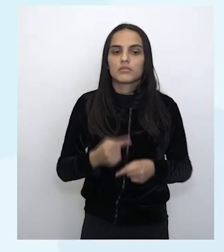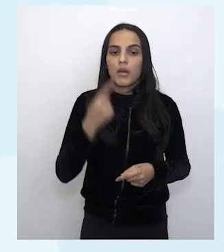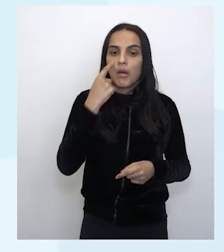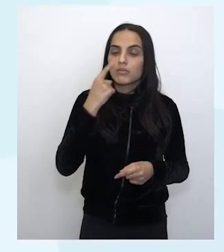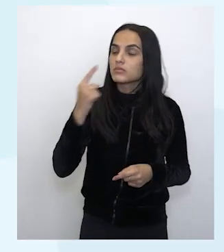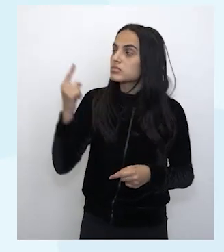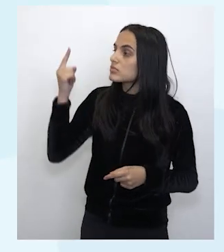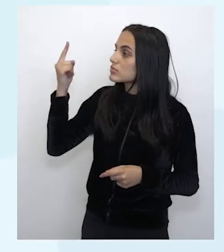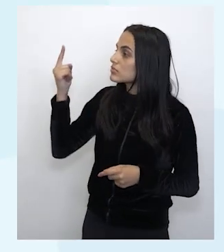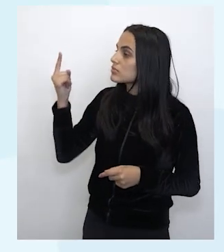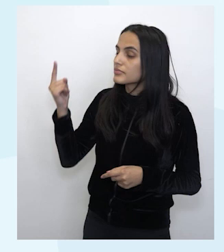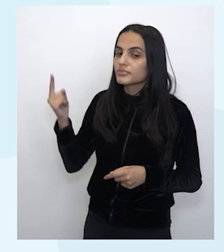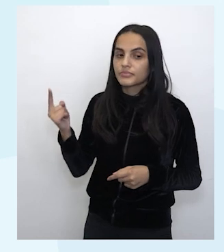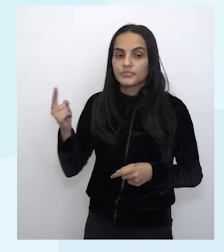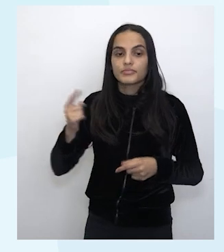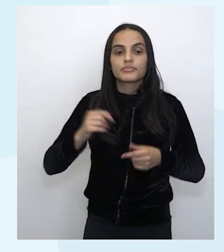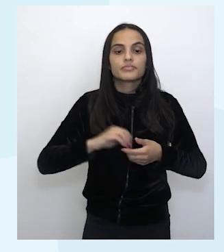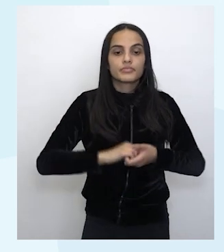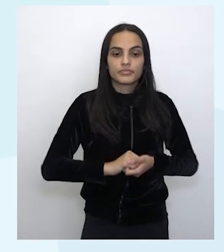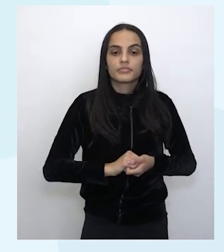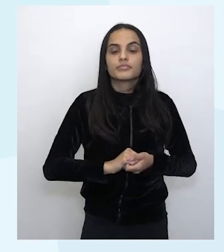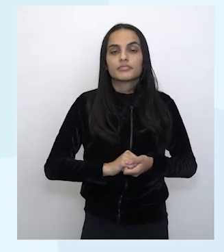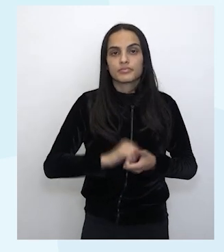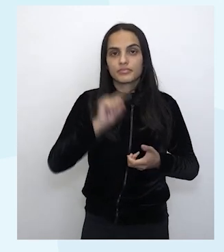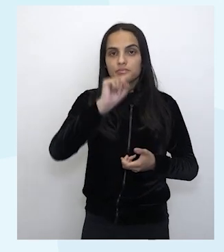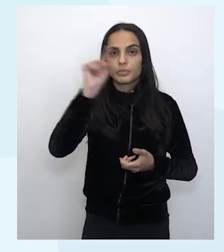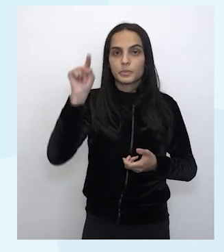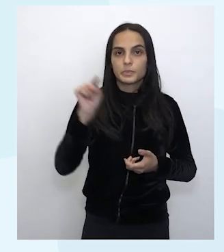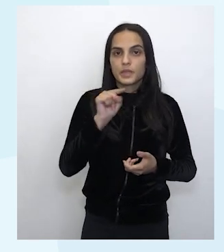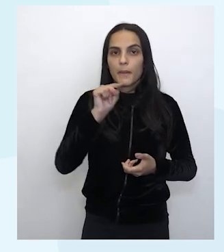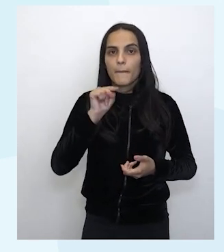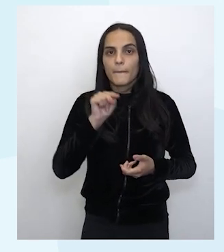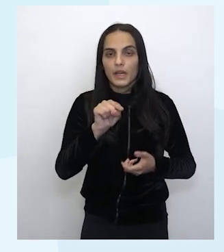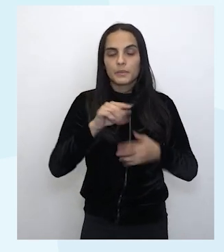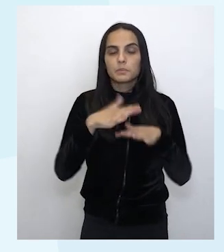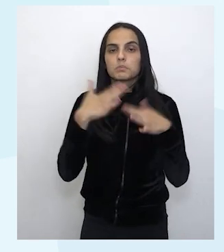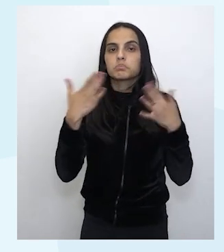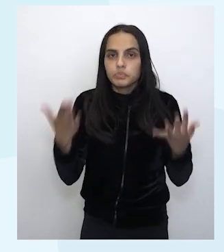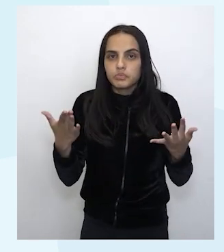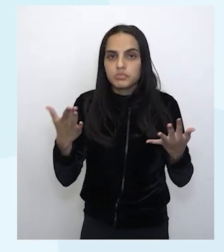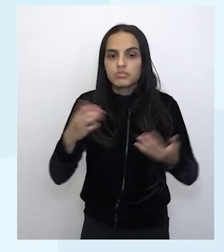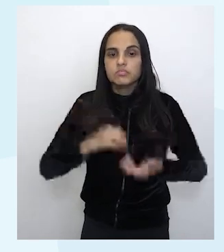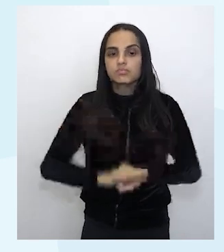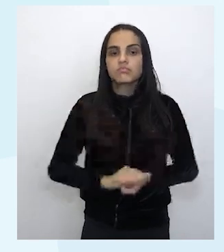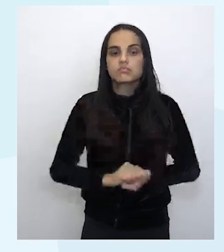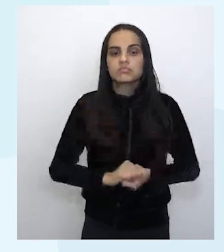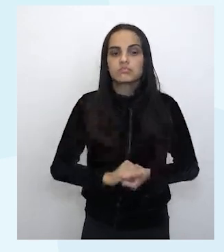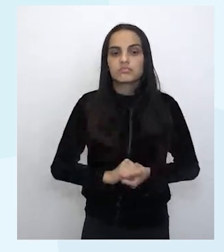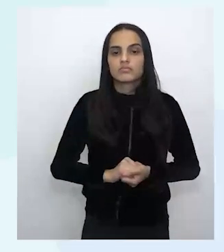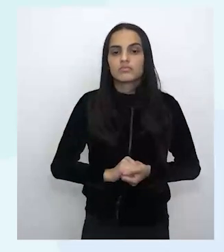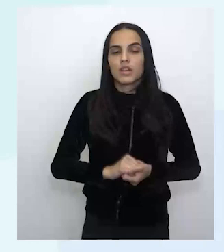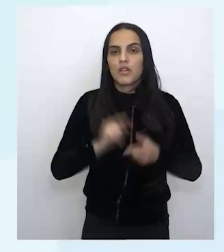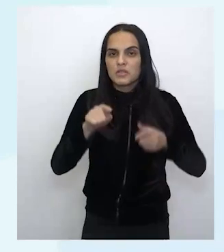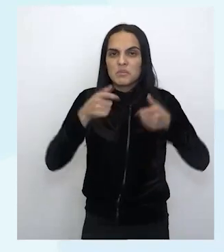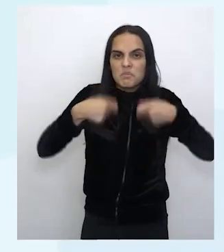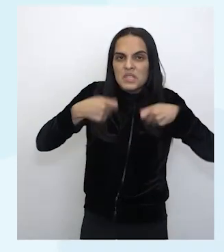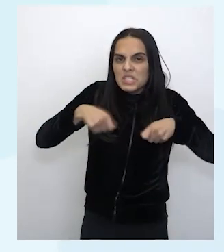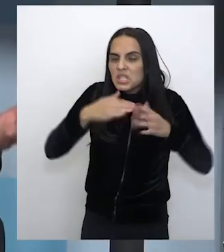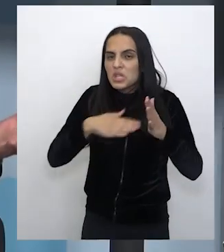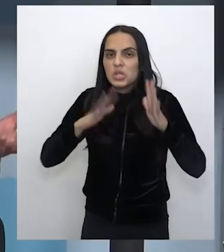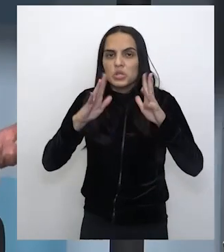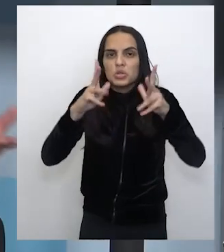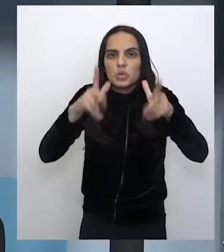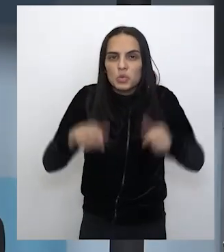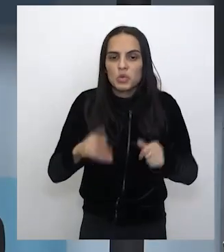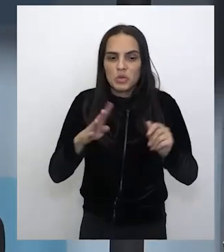desta forma? Eles colocam o ponto de interrogação para já fazer o questionamento, né? Vale tudo mesmo? Você precisa de tudo isso para